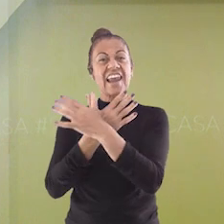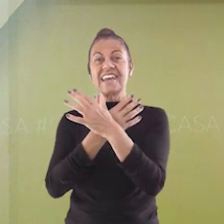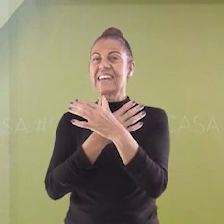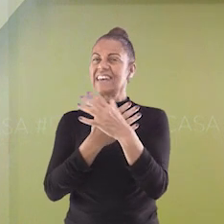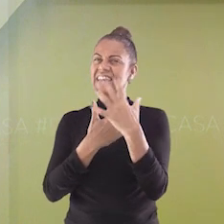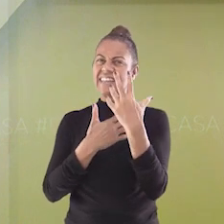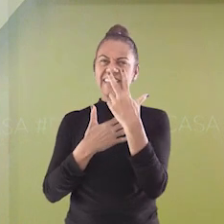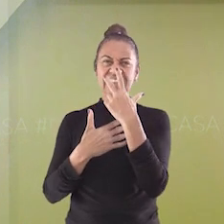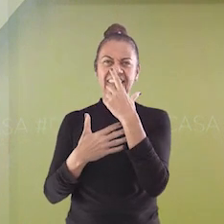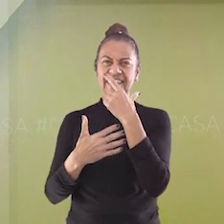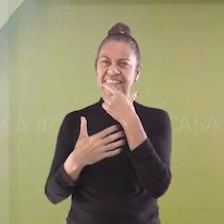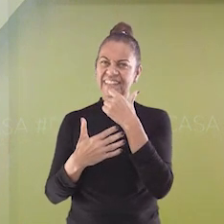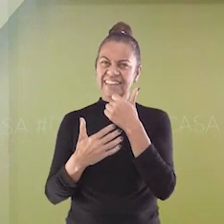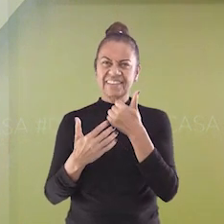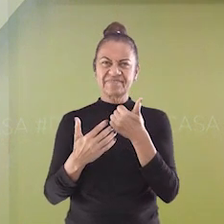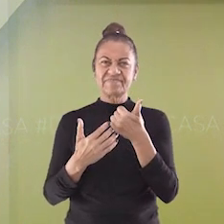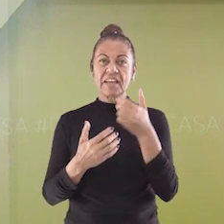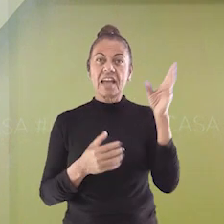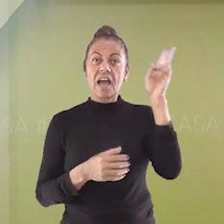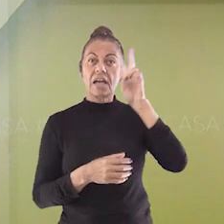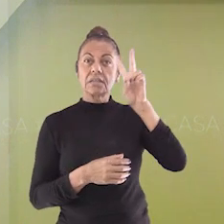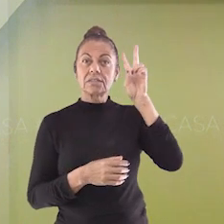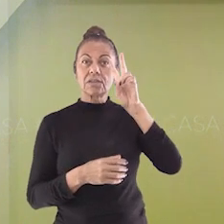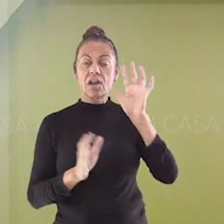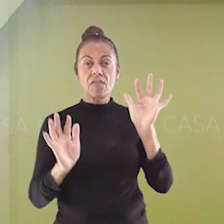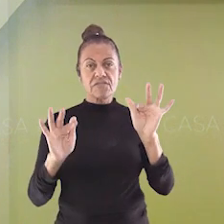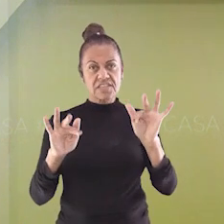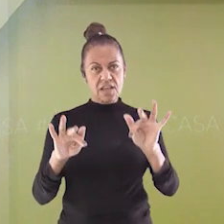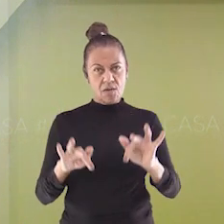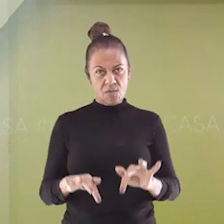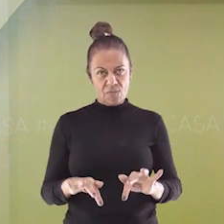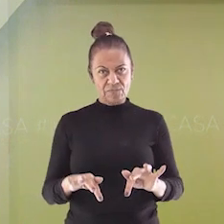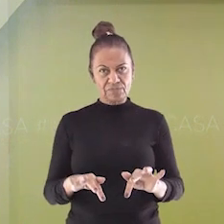vamos ao fim da história. Vocês gostaram?